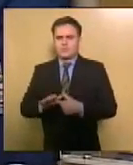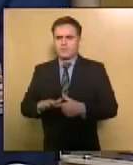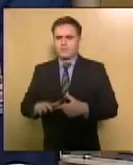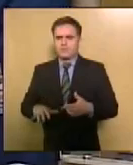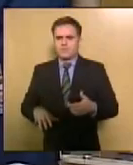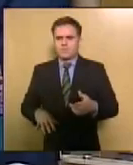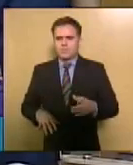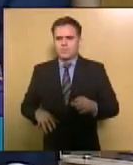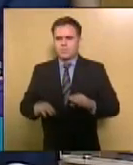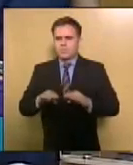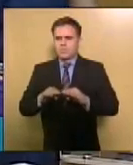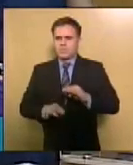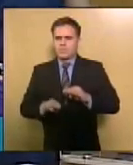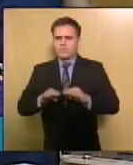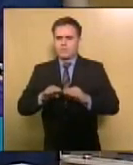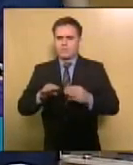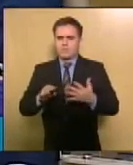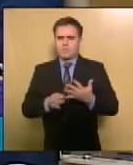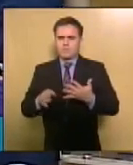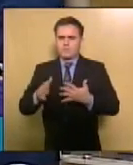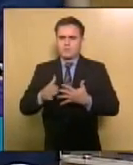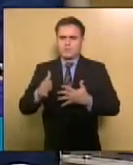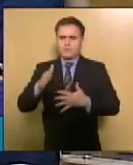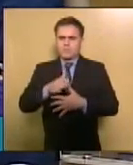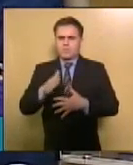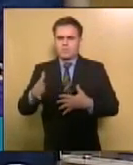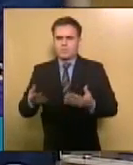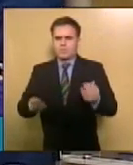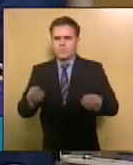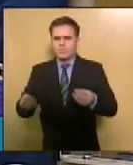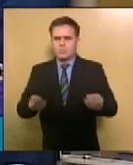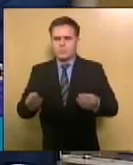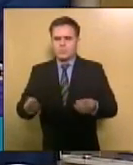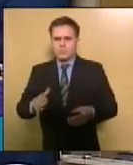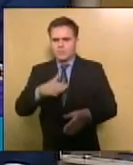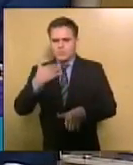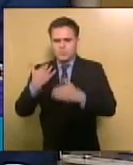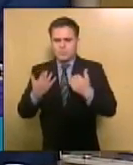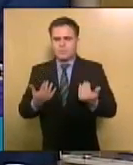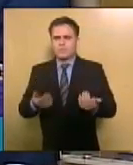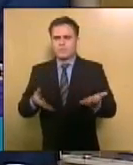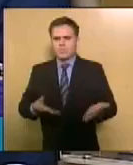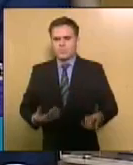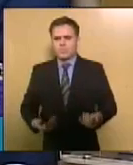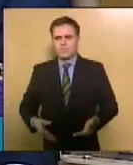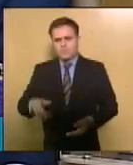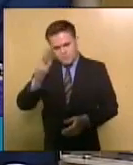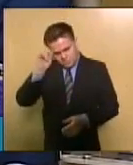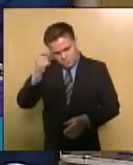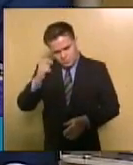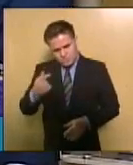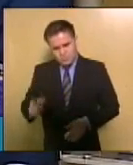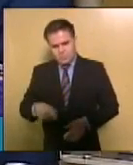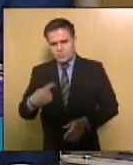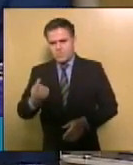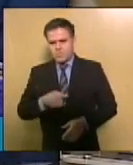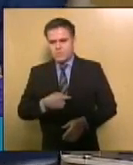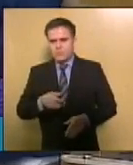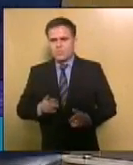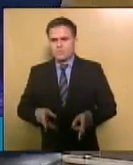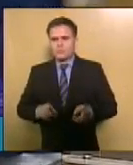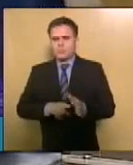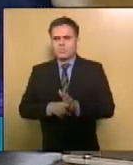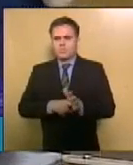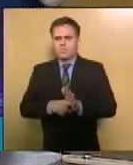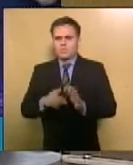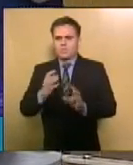de homicídios que aqui ocorre né mas não há muita diferença quem morre são jovens são negros né E se a gente fosse ainda pegar dados